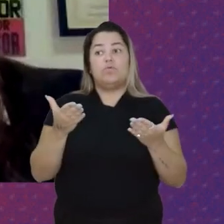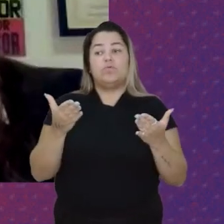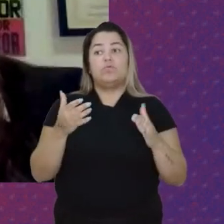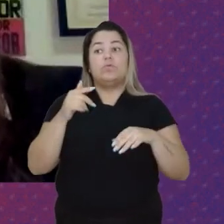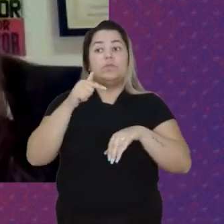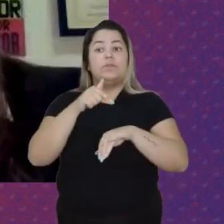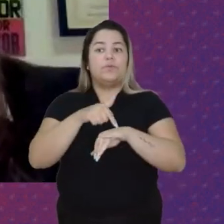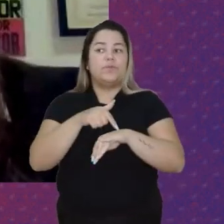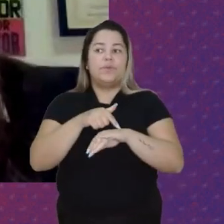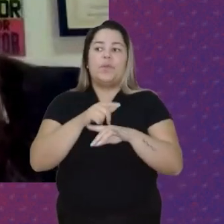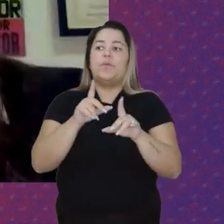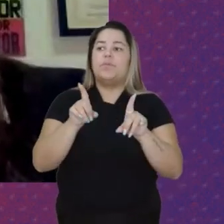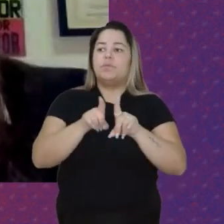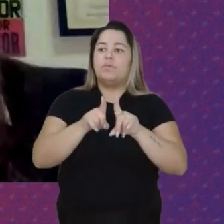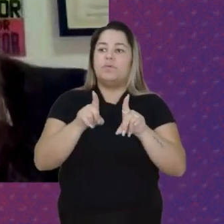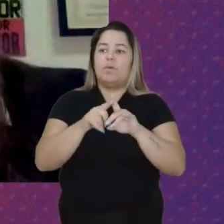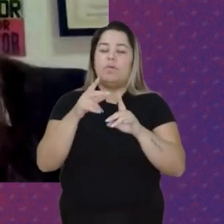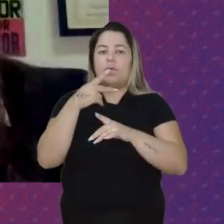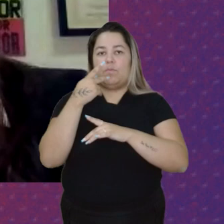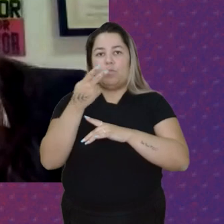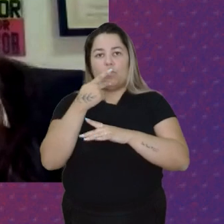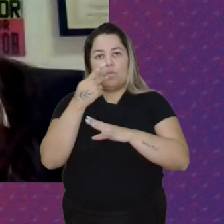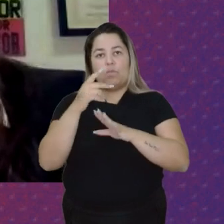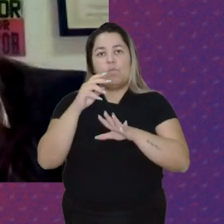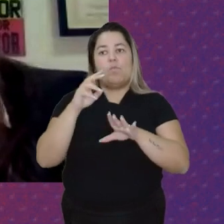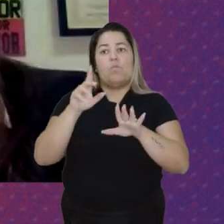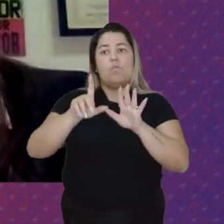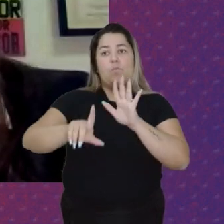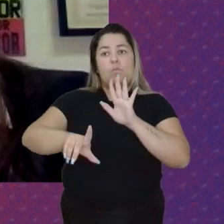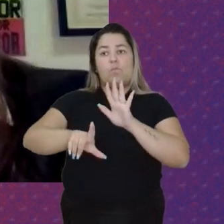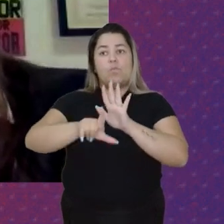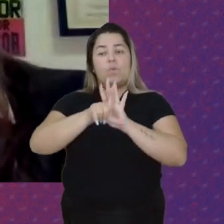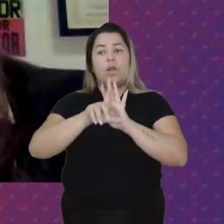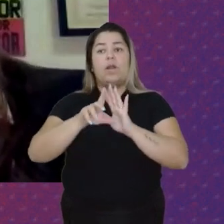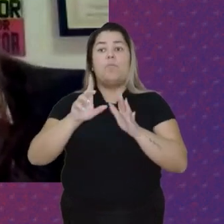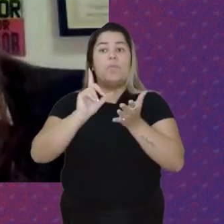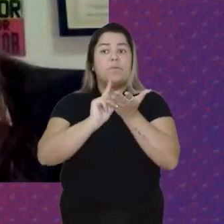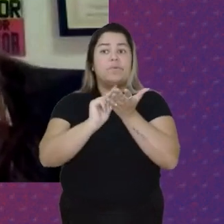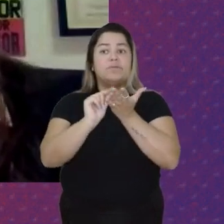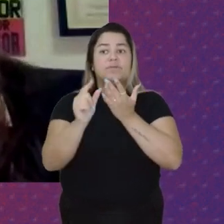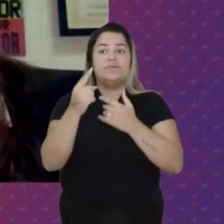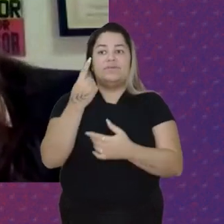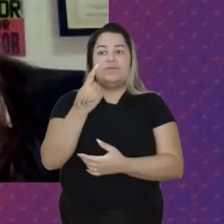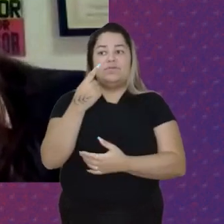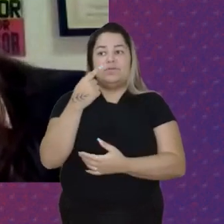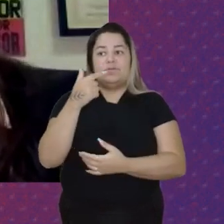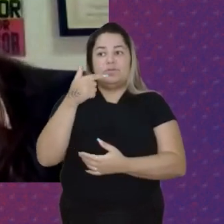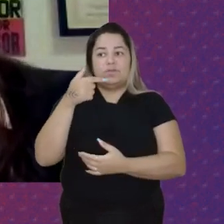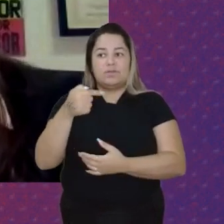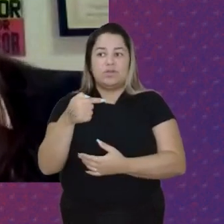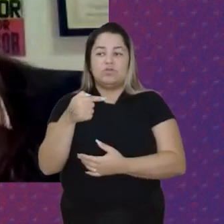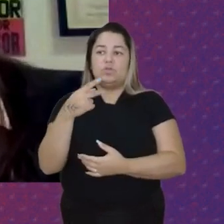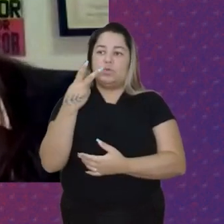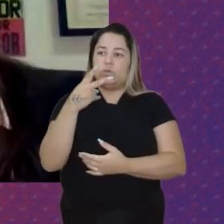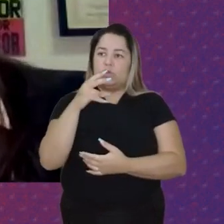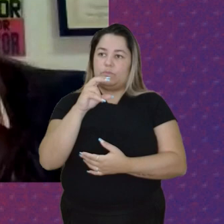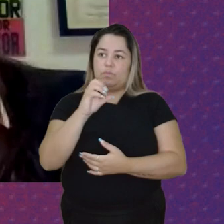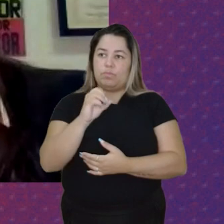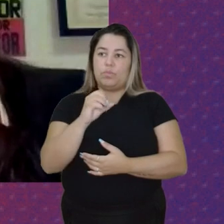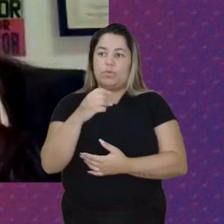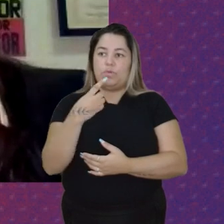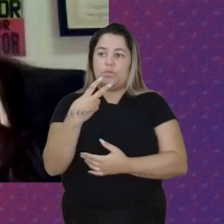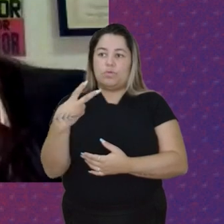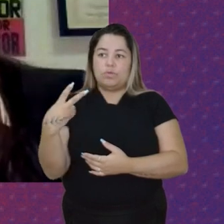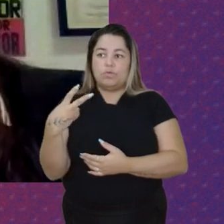falar de uma legislação mais recente, veio então a emenda constitucional 117 de 2022, que